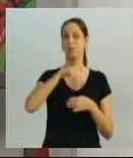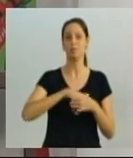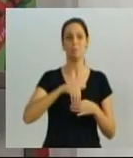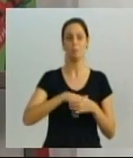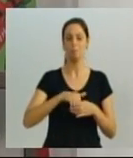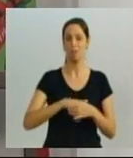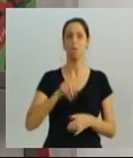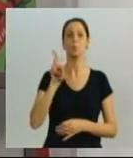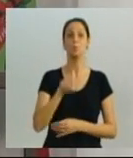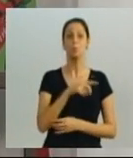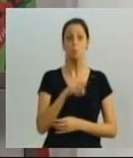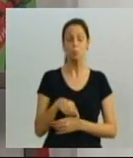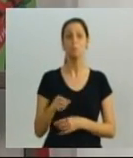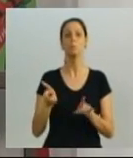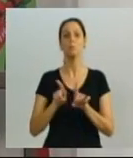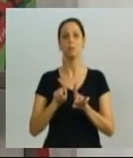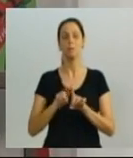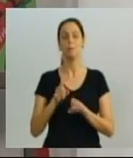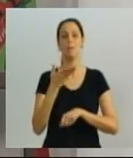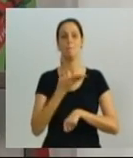de votos nulos e brancos.